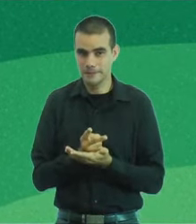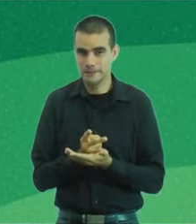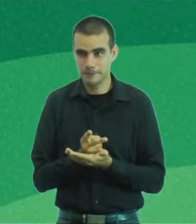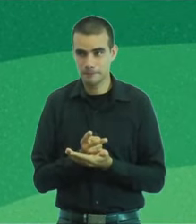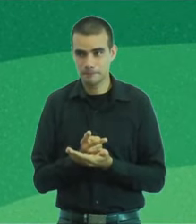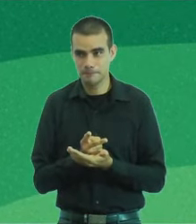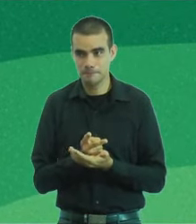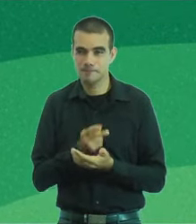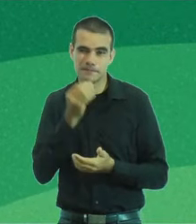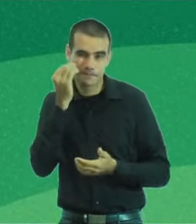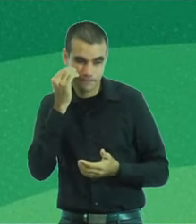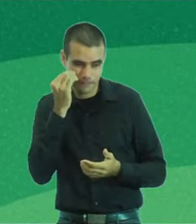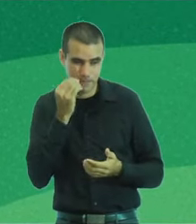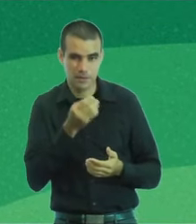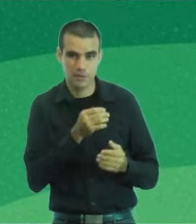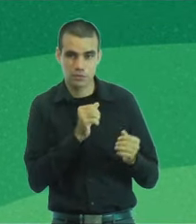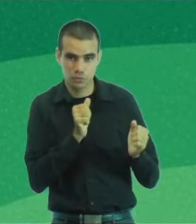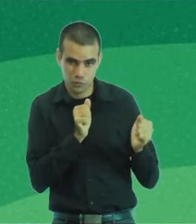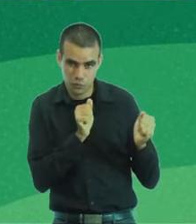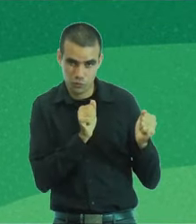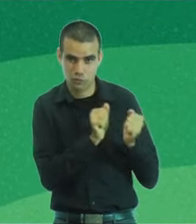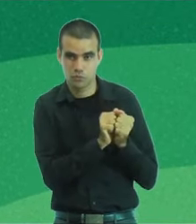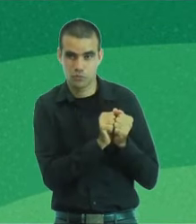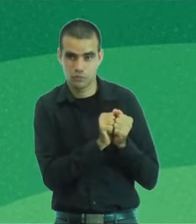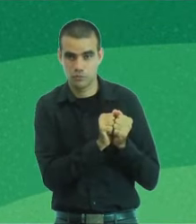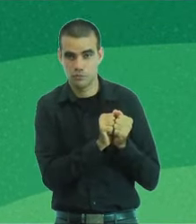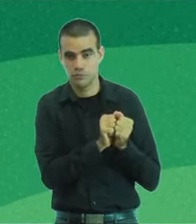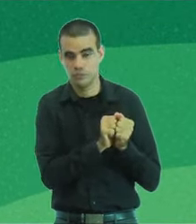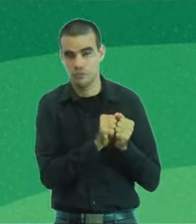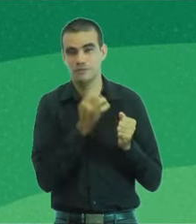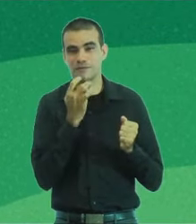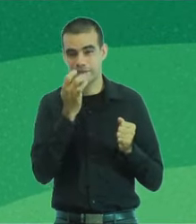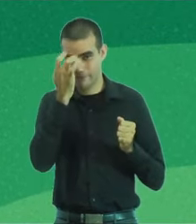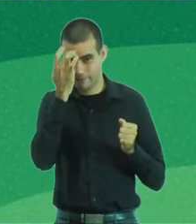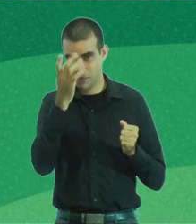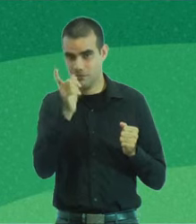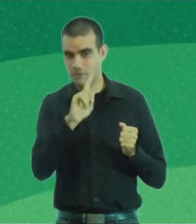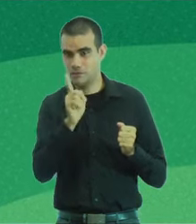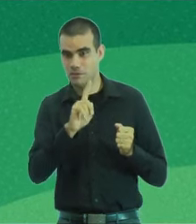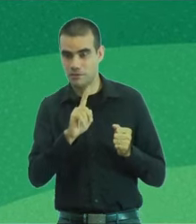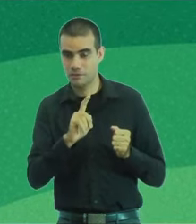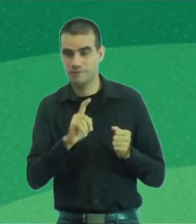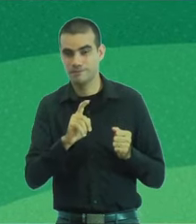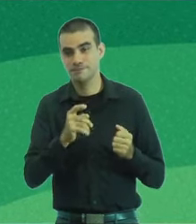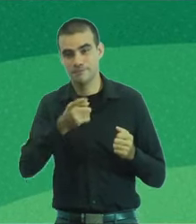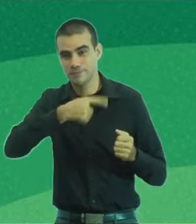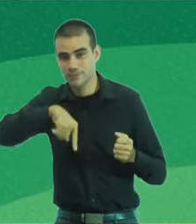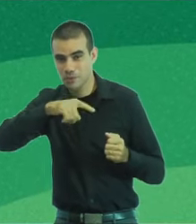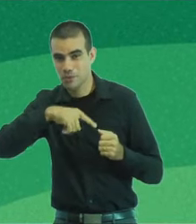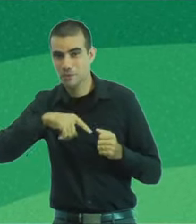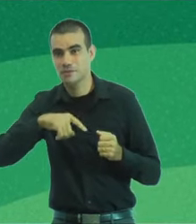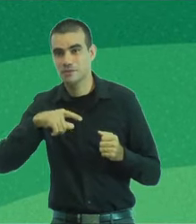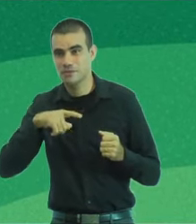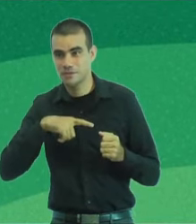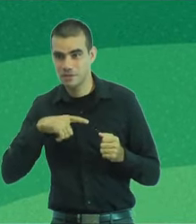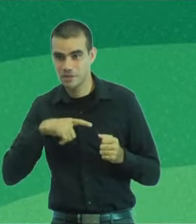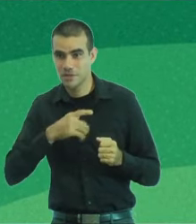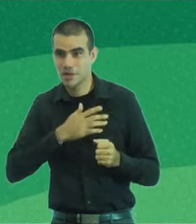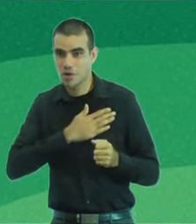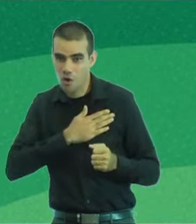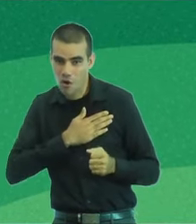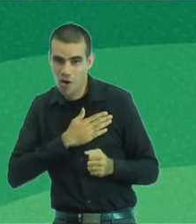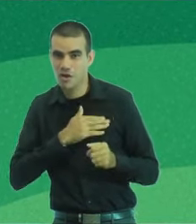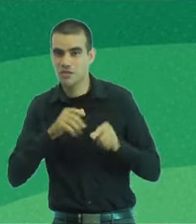tentar acompanhar isso é muito difícil principalmente para gente que sei lá a gente gosta de